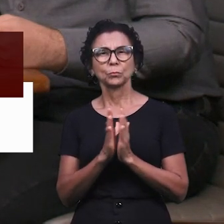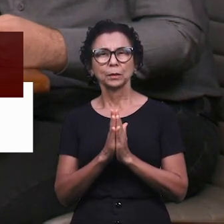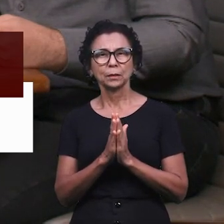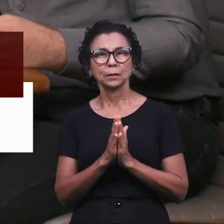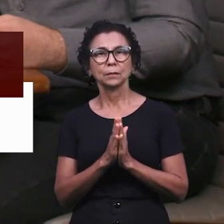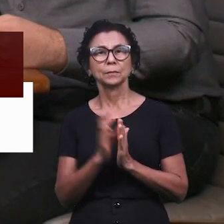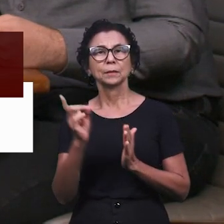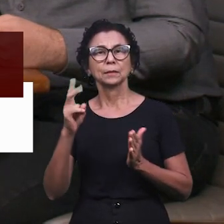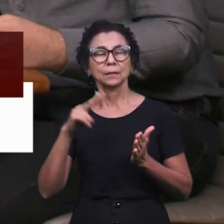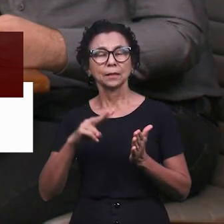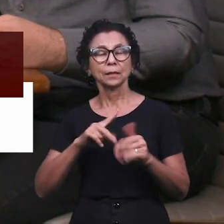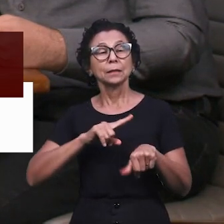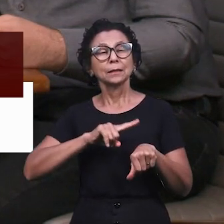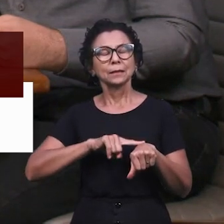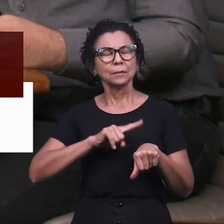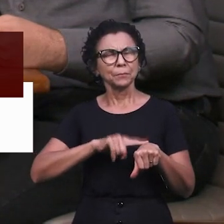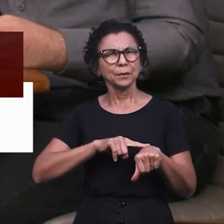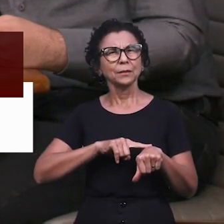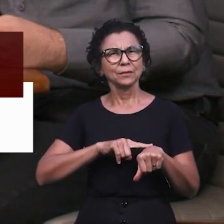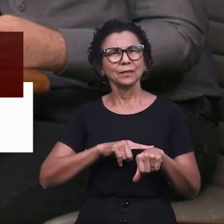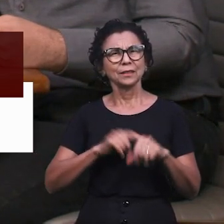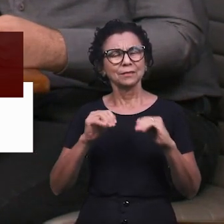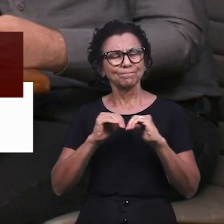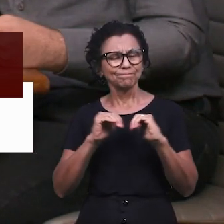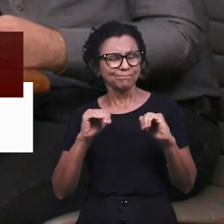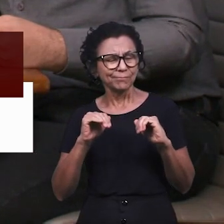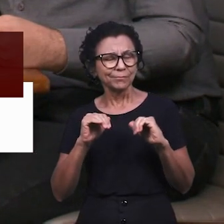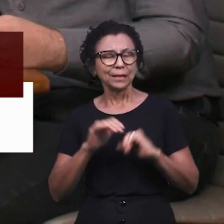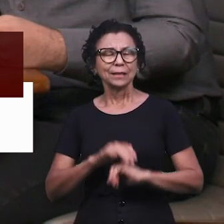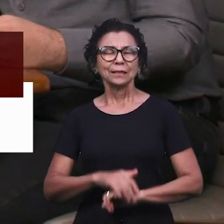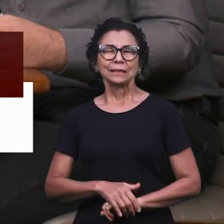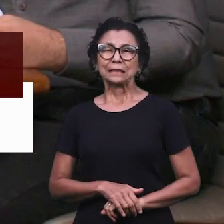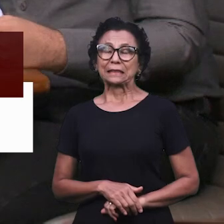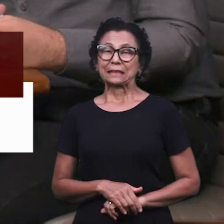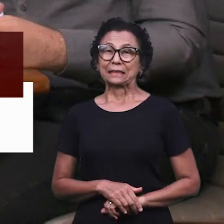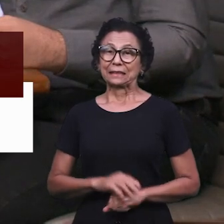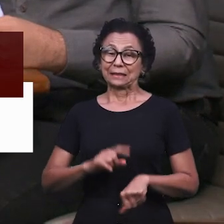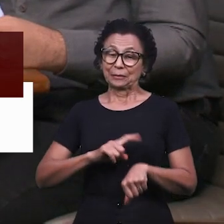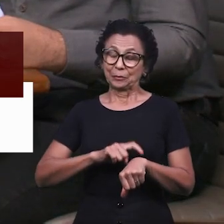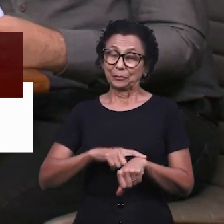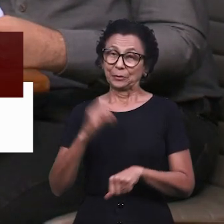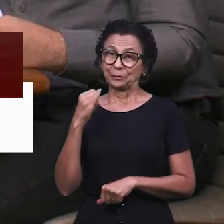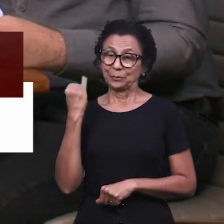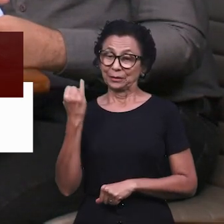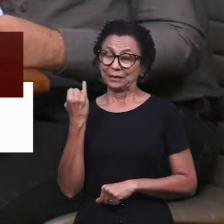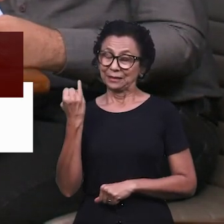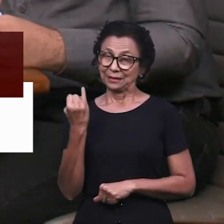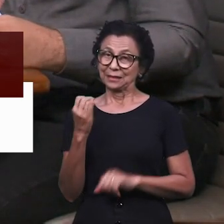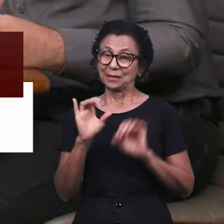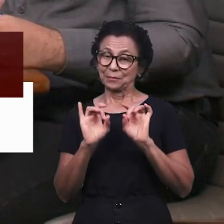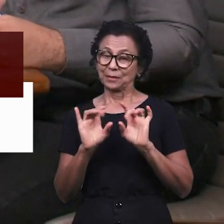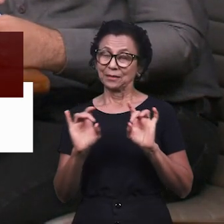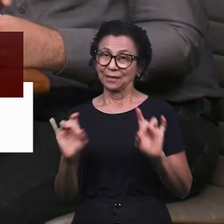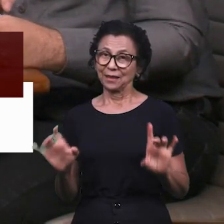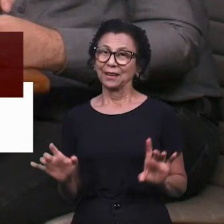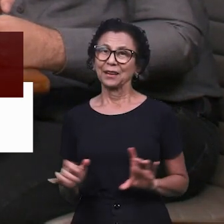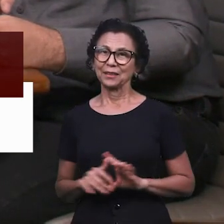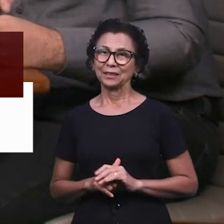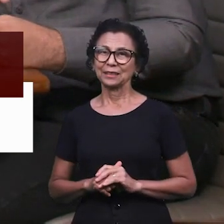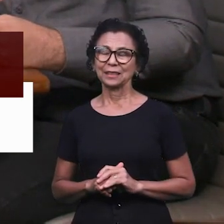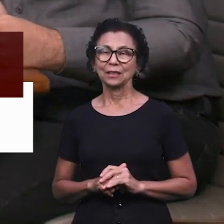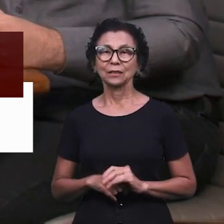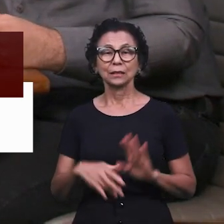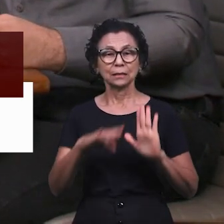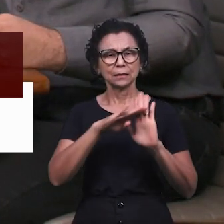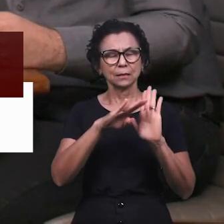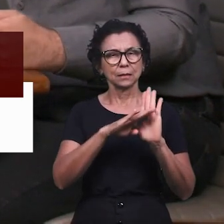nós reservamos na nossa rotina diária, tempo precioso para a leitura da Bíblia. Estamos fazendo a leitura